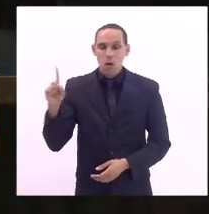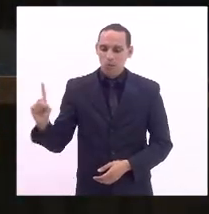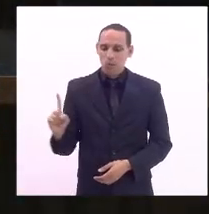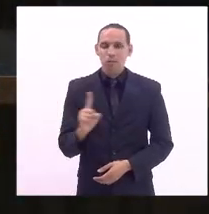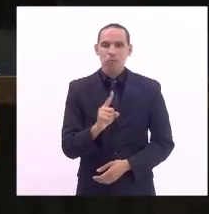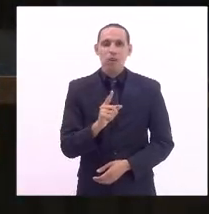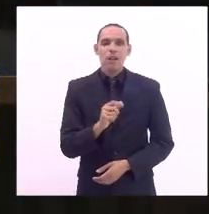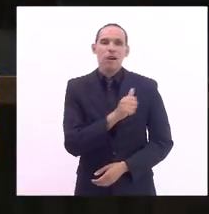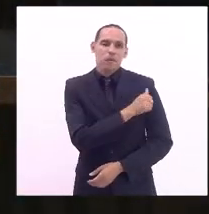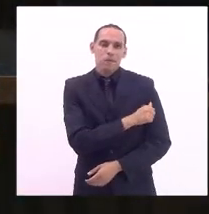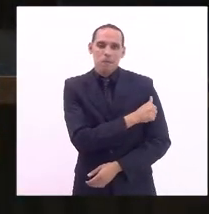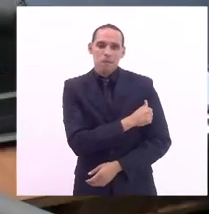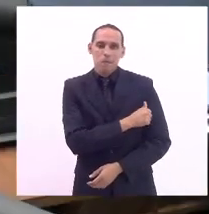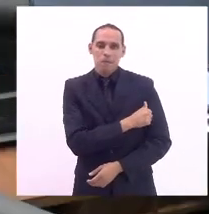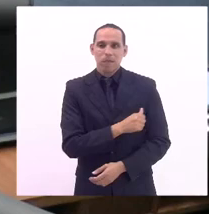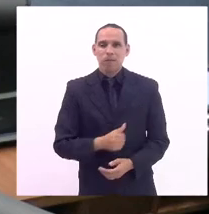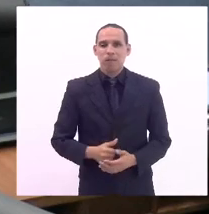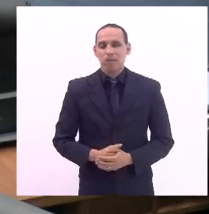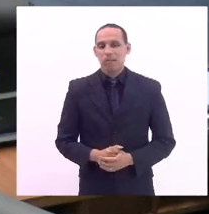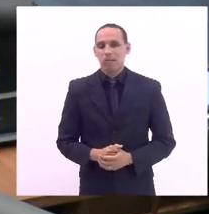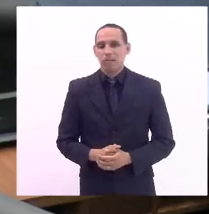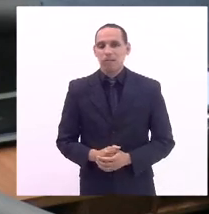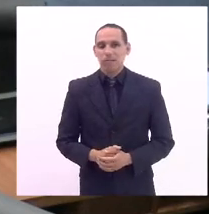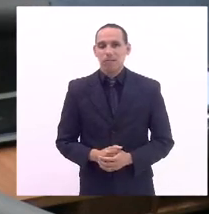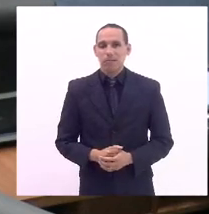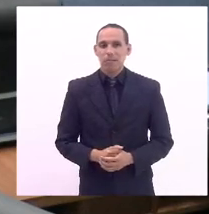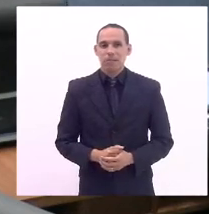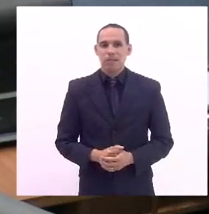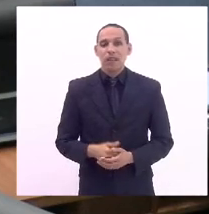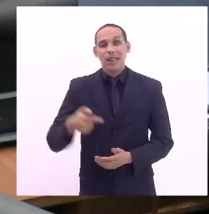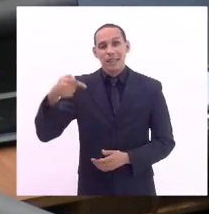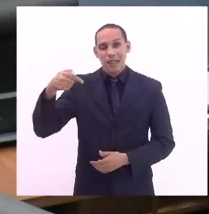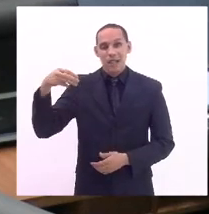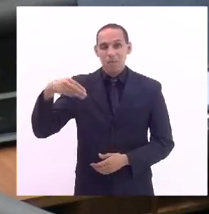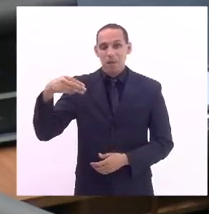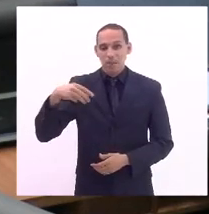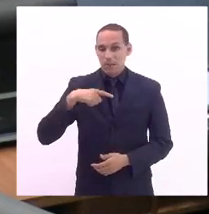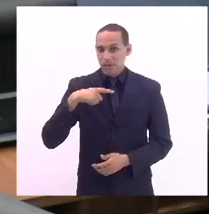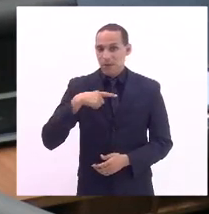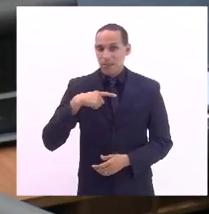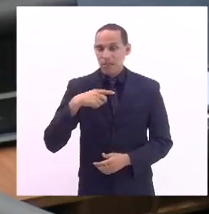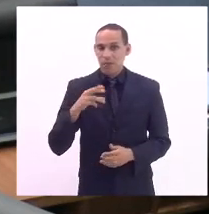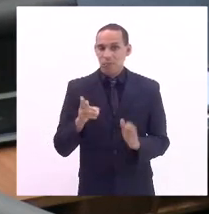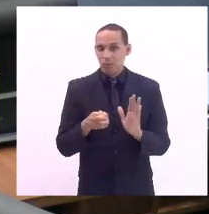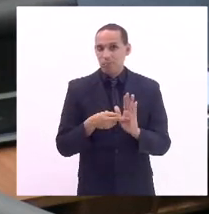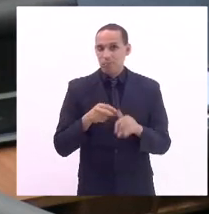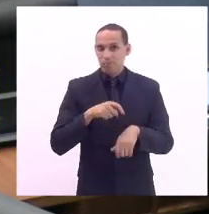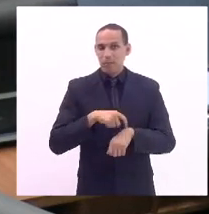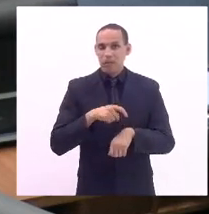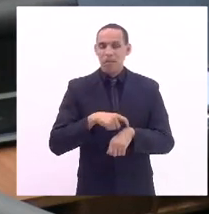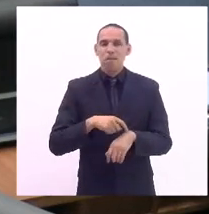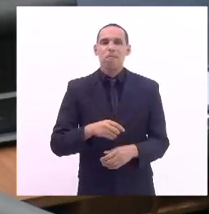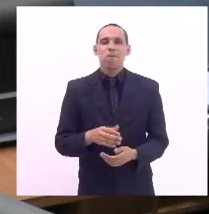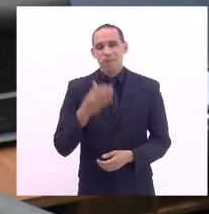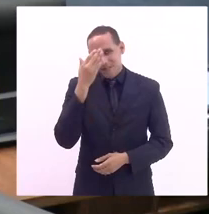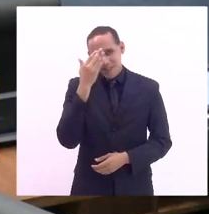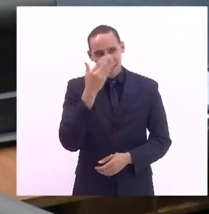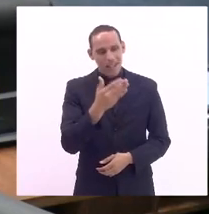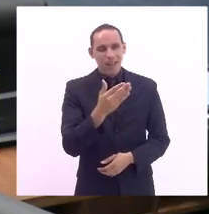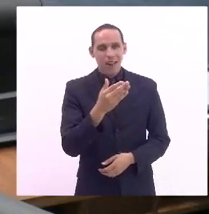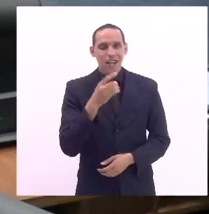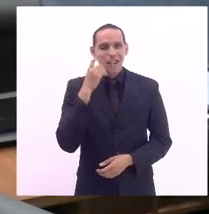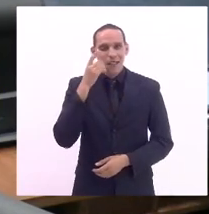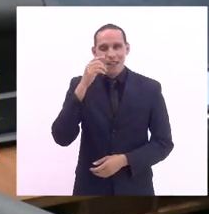deputada enfermeira Rejane. Vossa Excelência dispõe de 7 minutos no tempo regimental. Muito obrigada, deputada